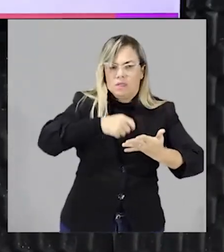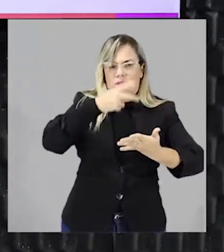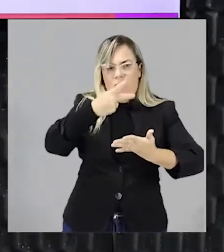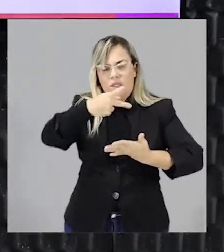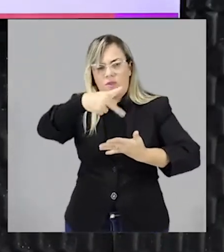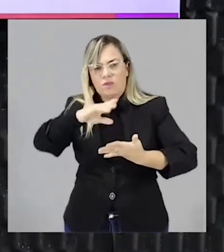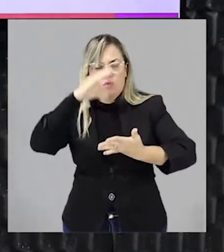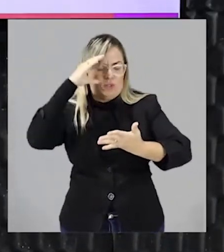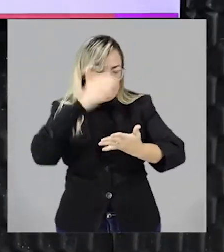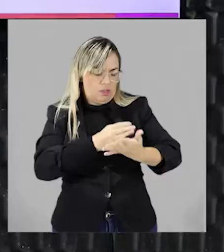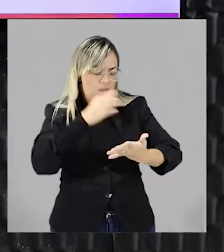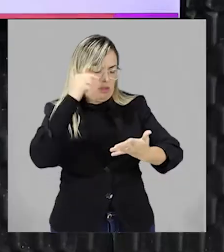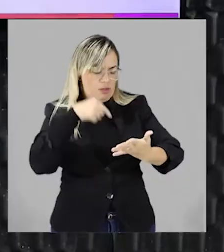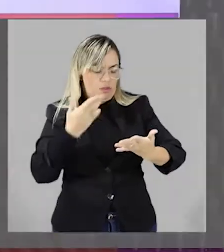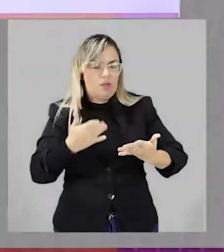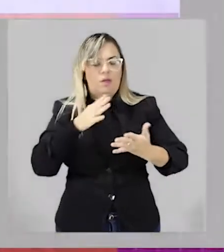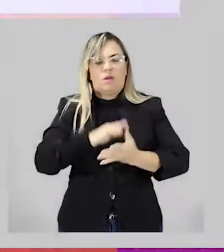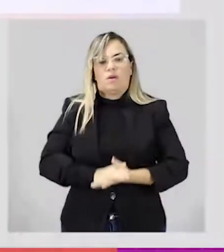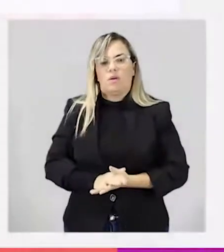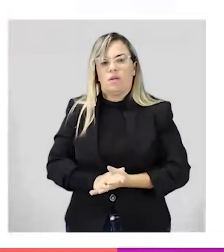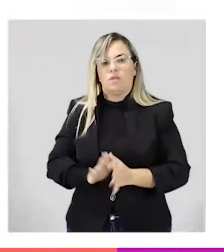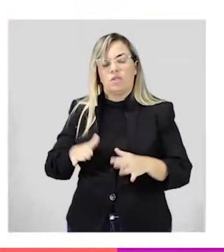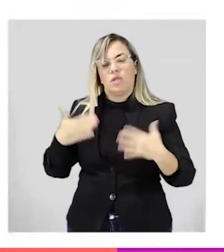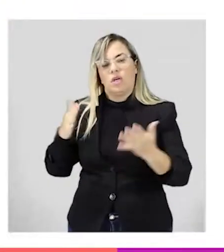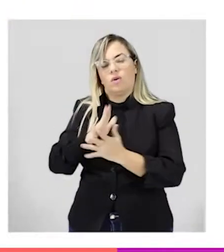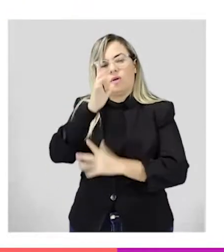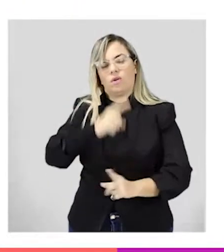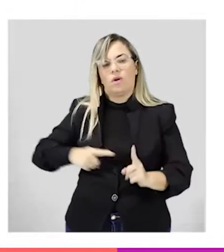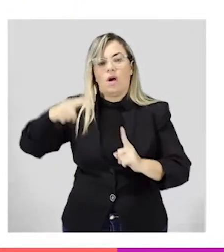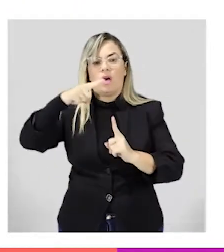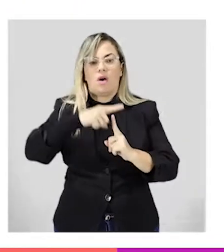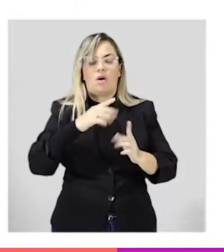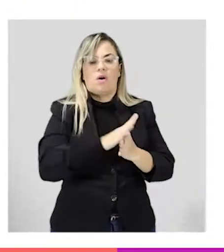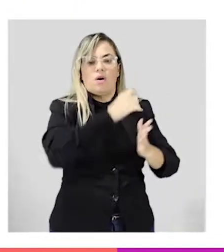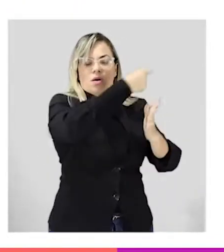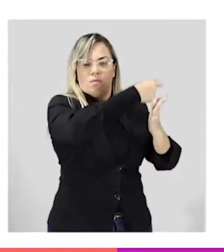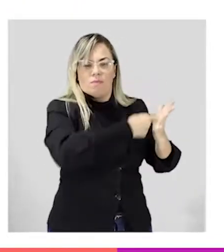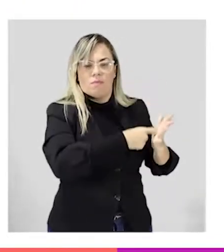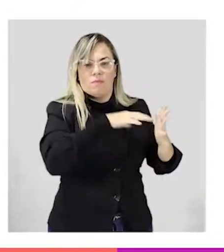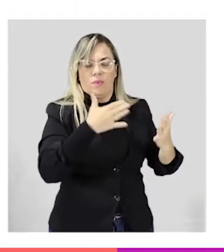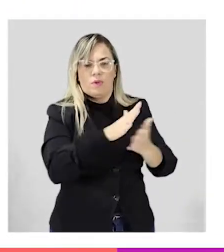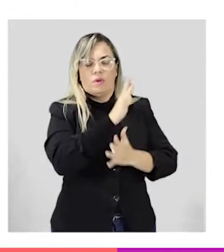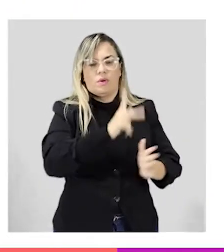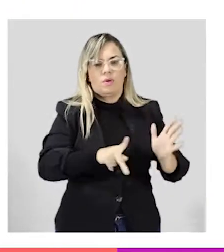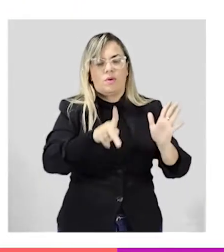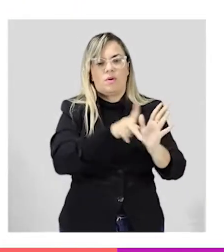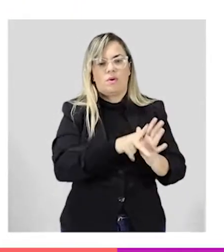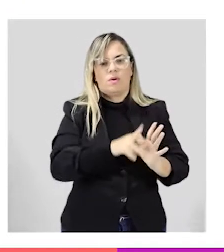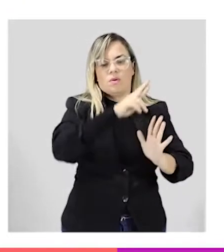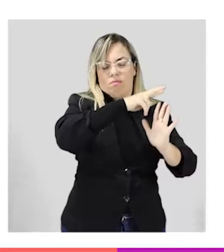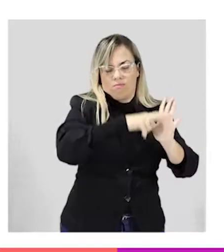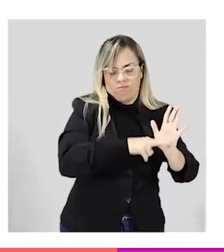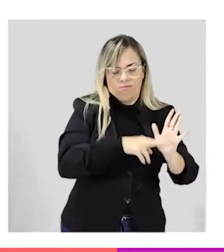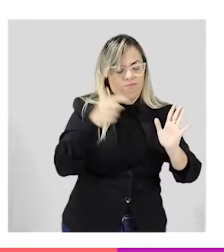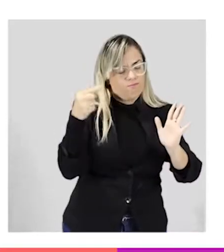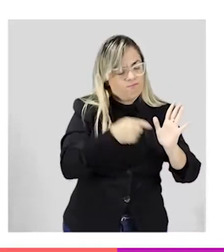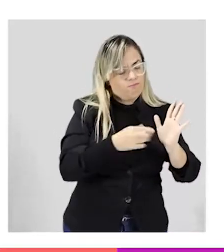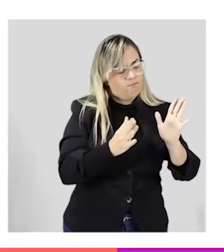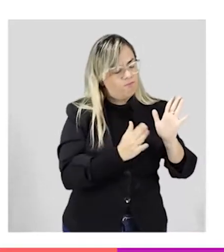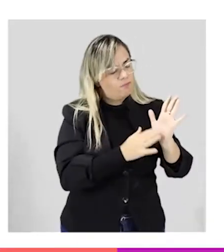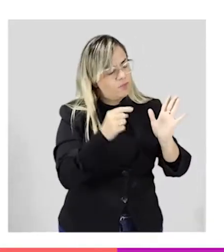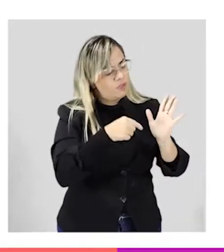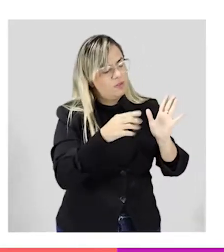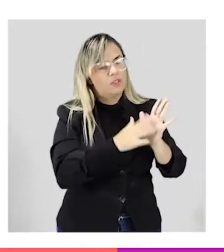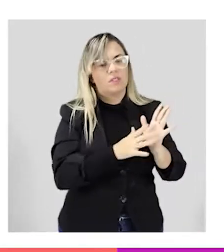tese. A tipologia textual. O próprio regulamento já diz qual tipologia